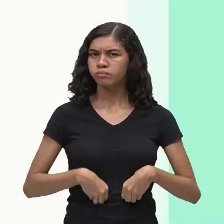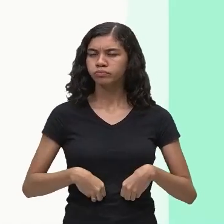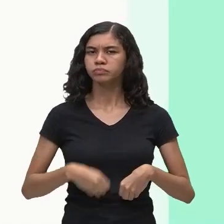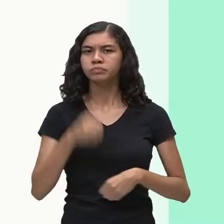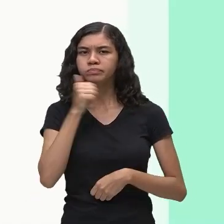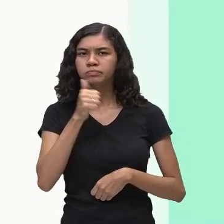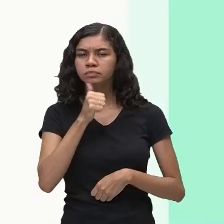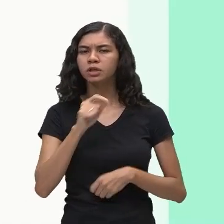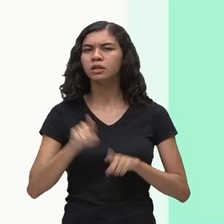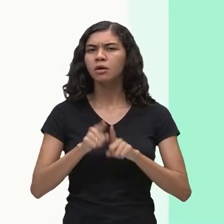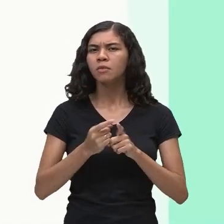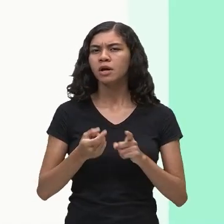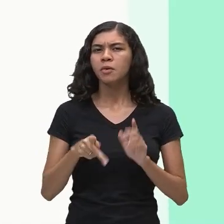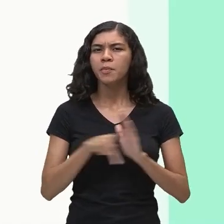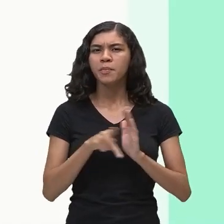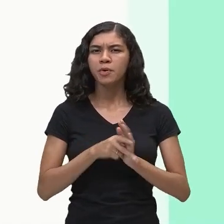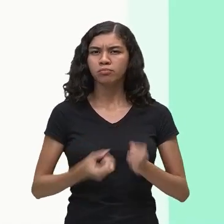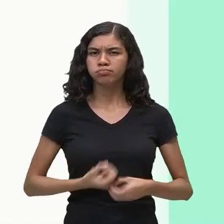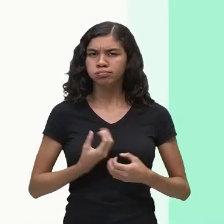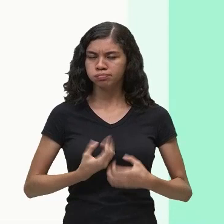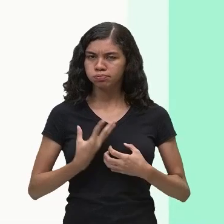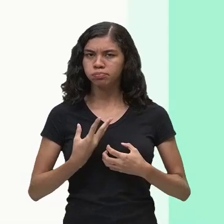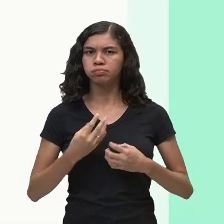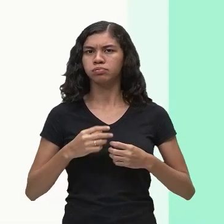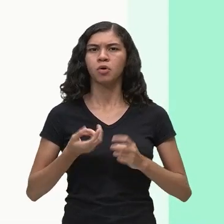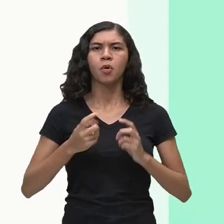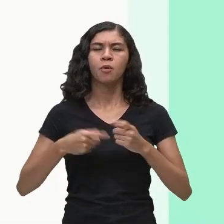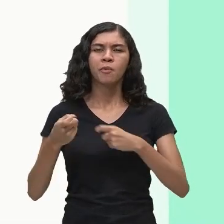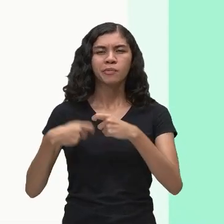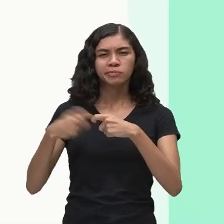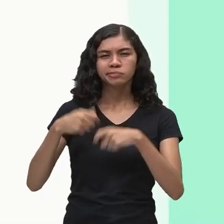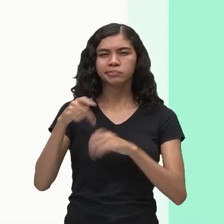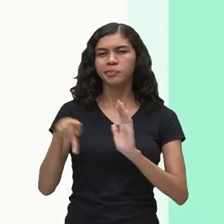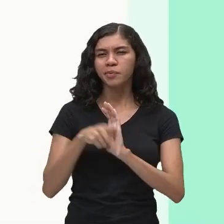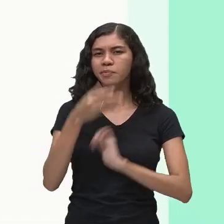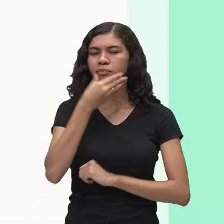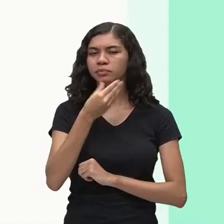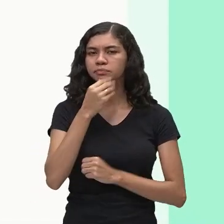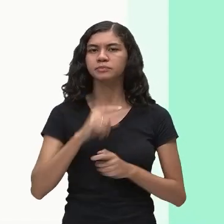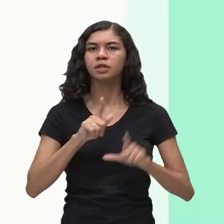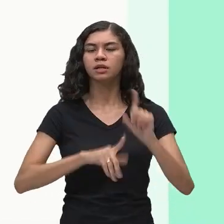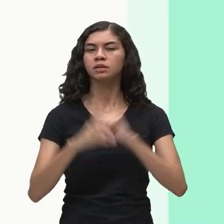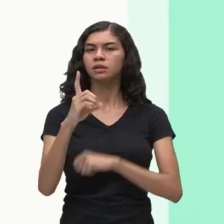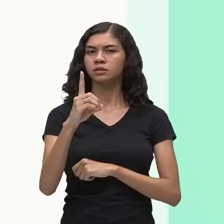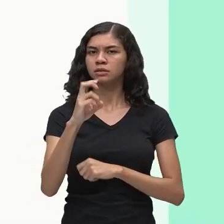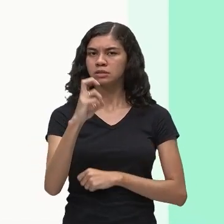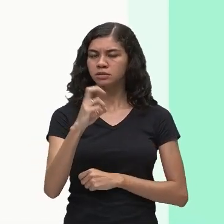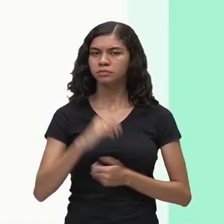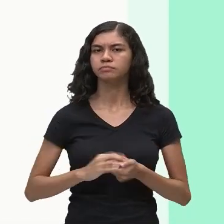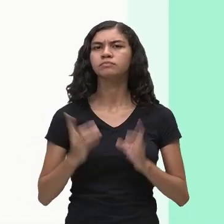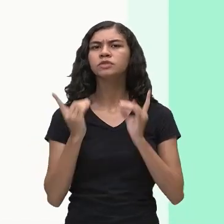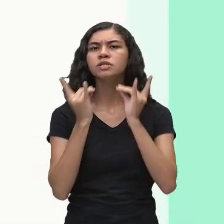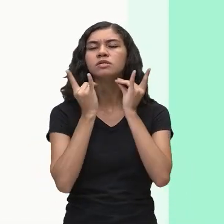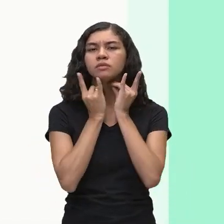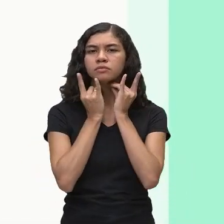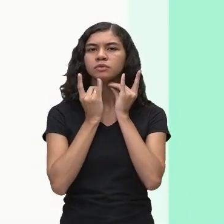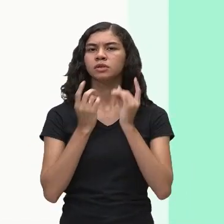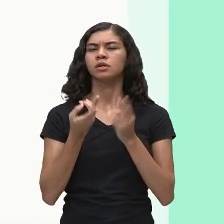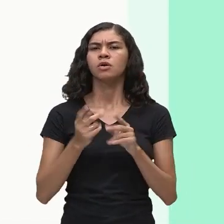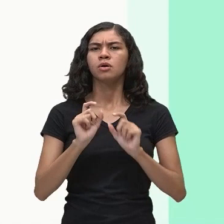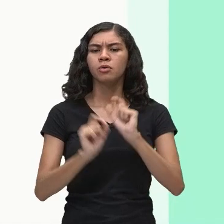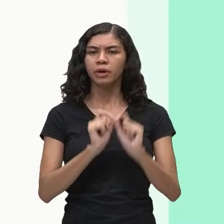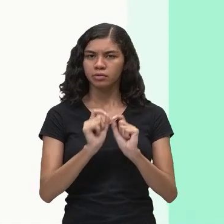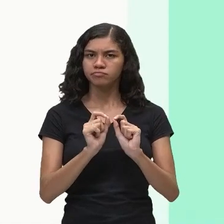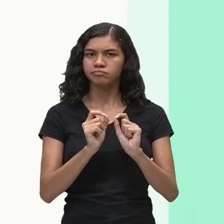os hormônios sexuais masculinos. E na letra D, o número 5 corresponde à tireoide e é responsável